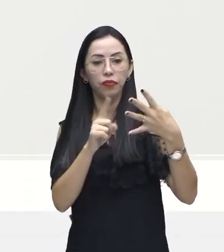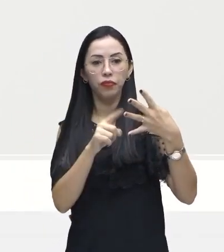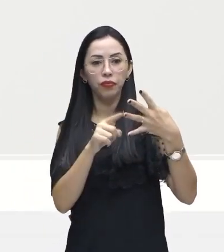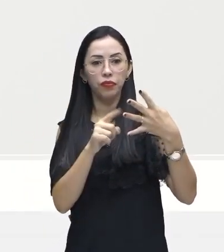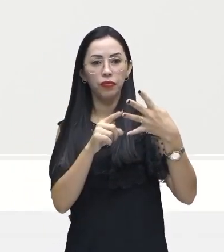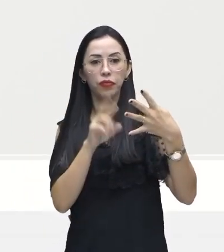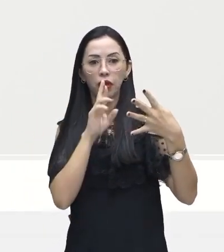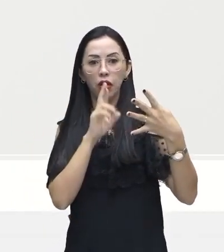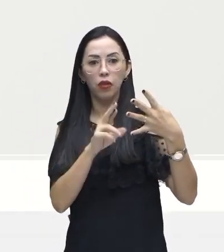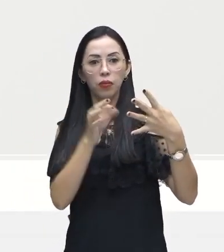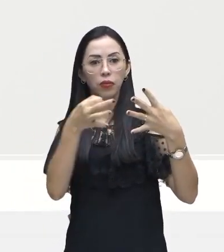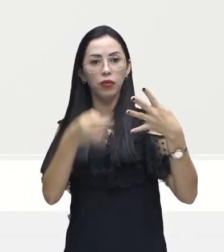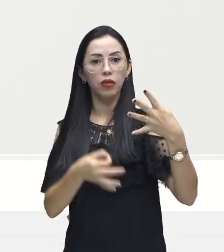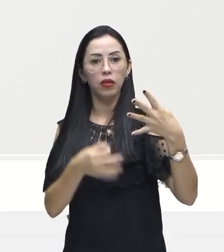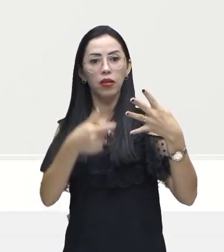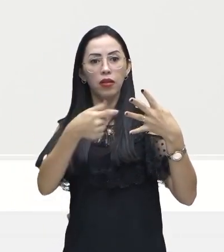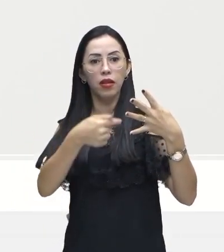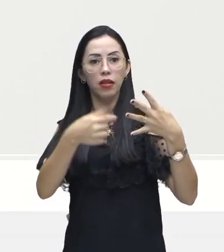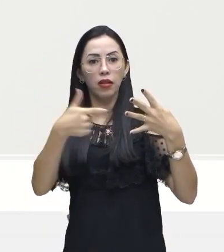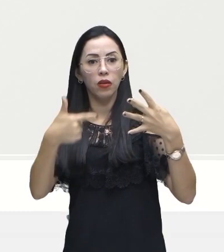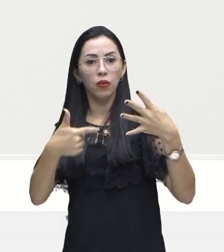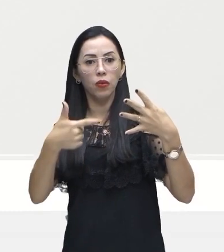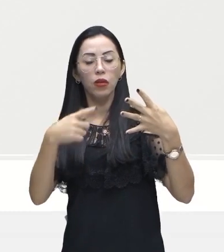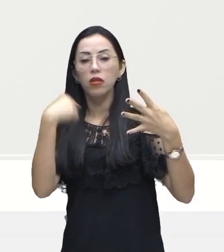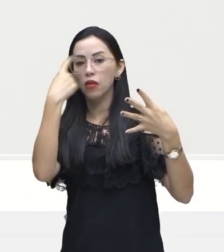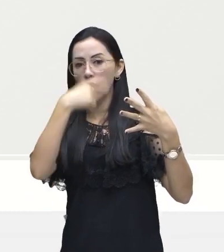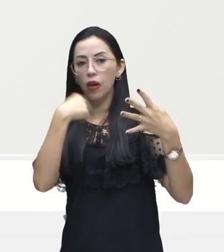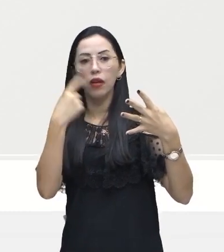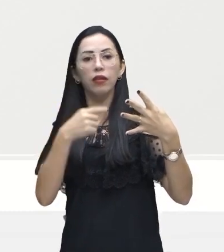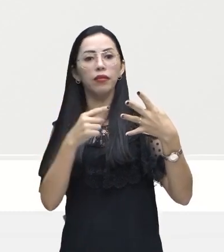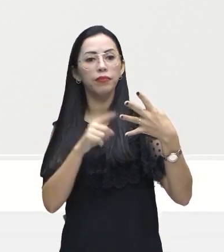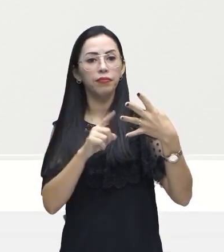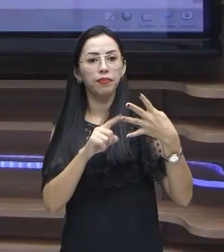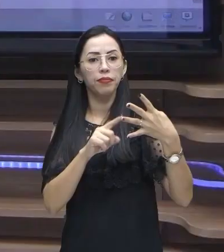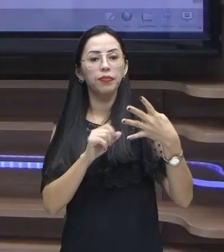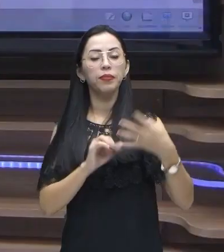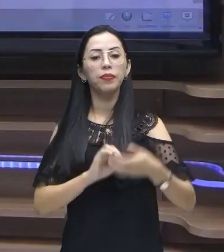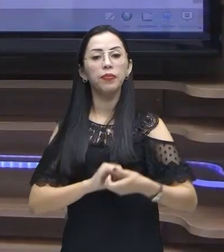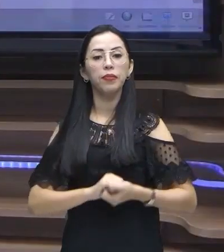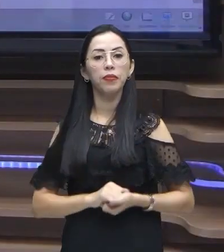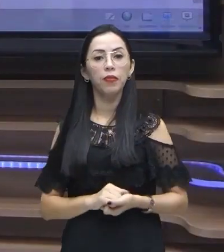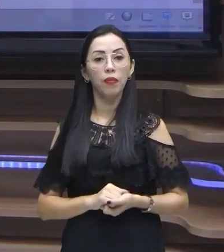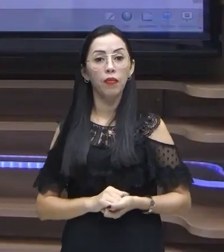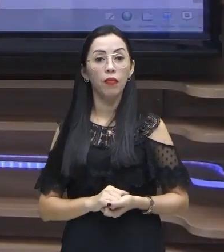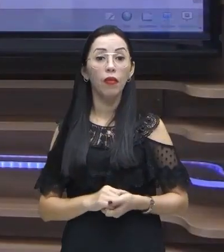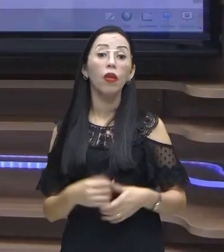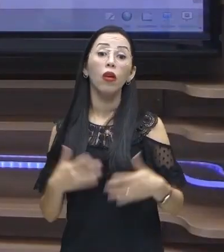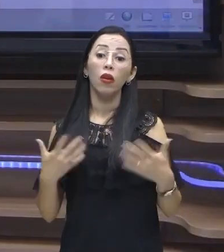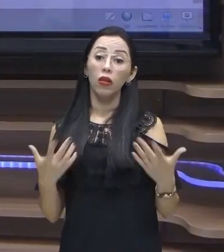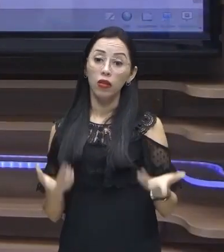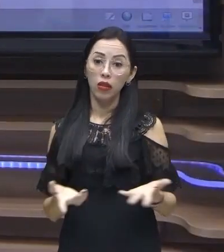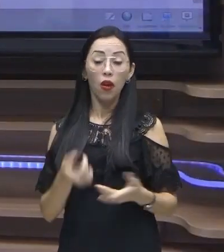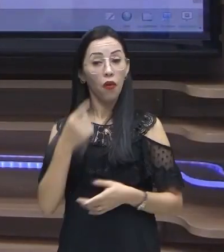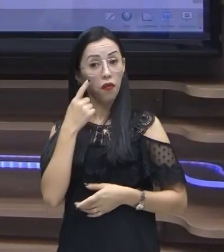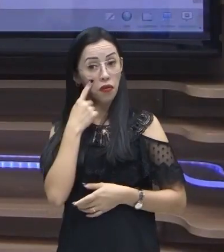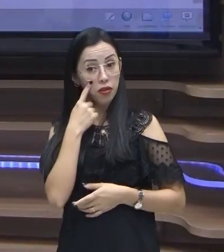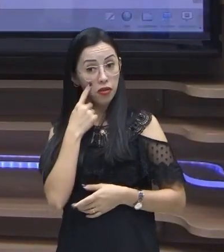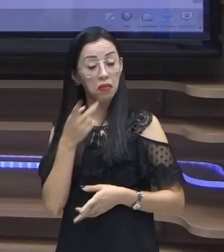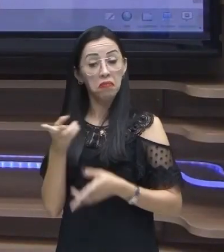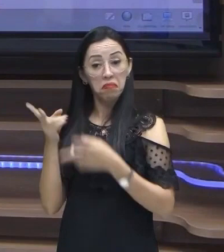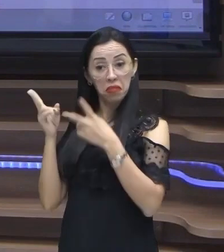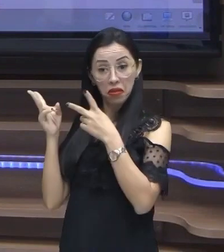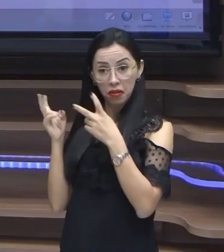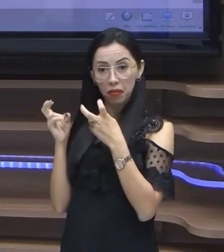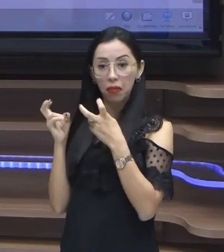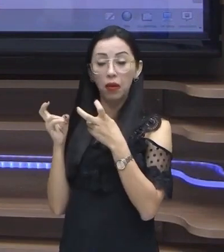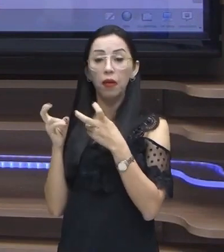equivalente a 72 horas. Aqui comigo. Então, vimos nesse problema que para resolvê-lo eu tive que usar o